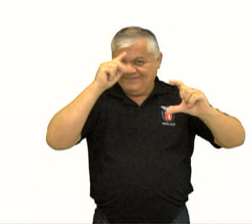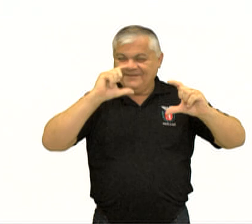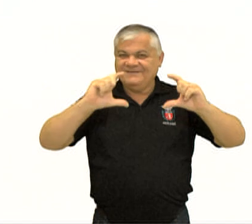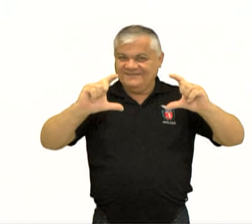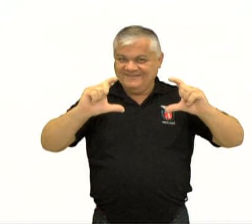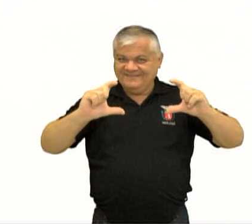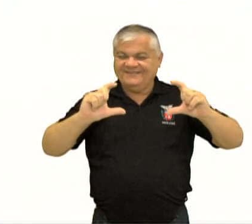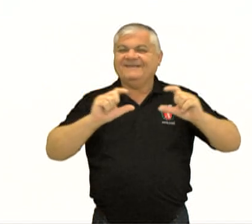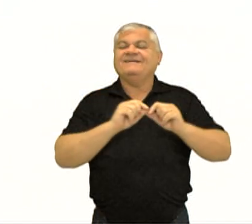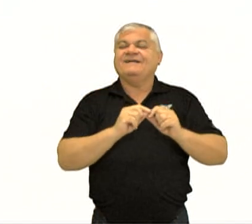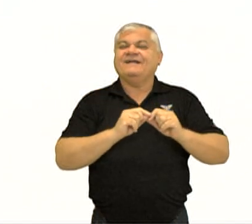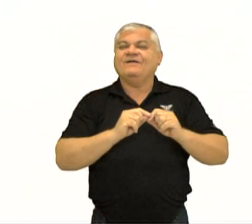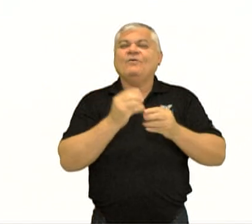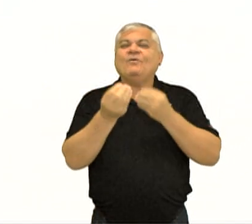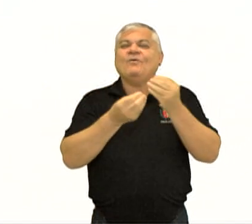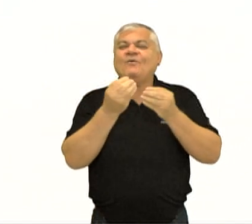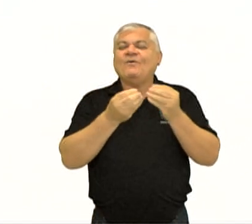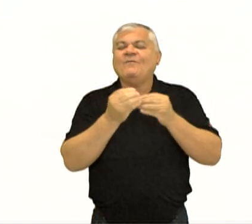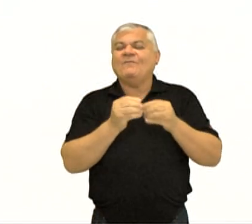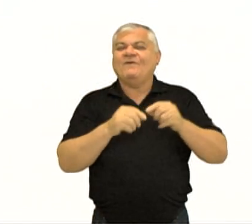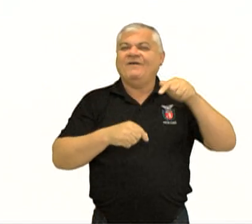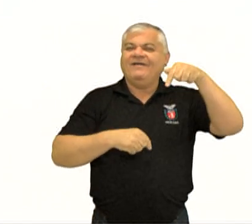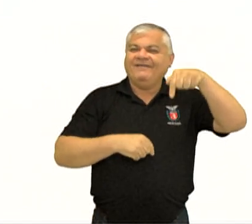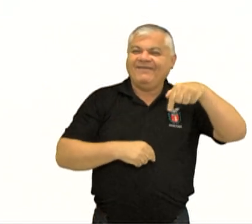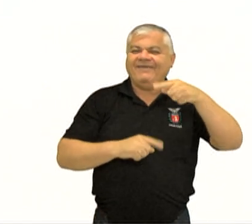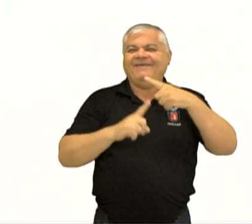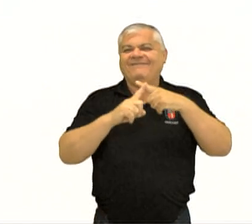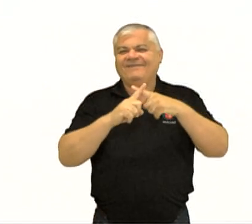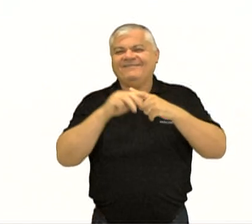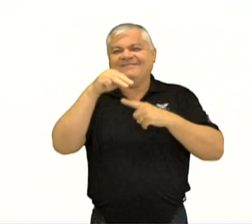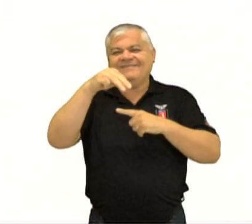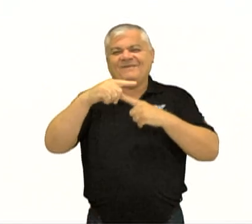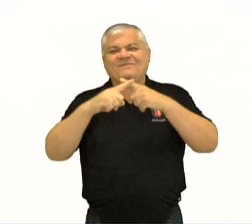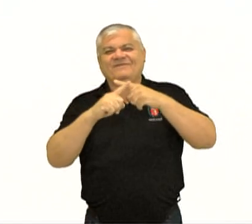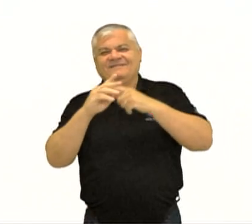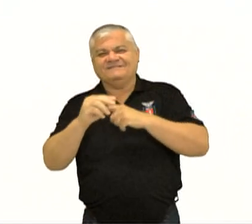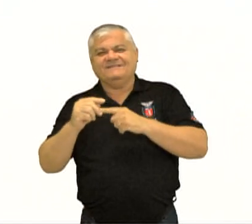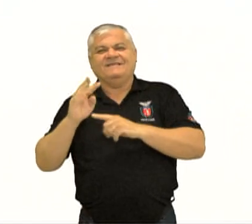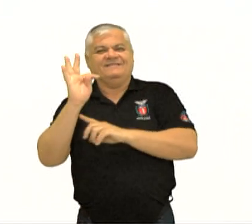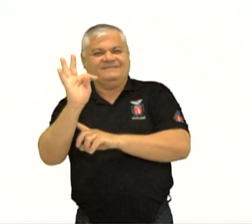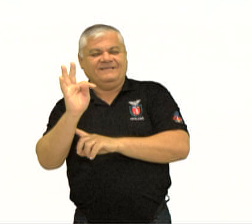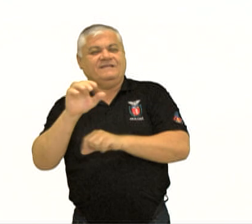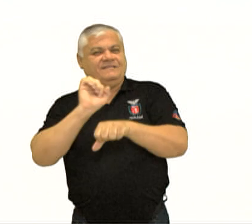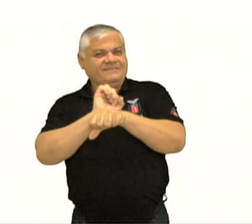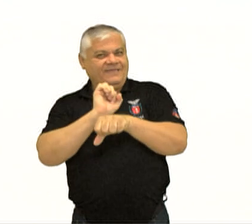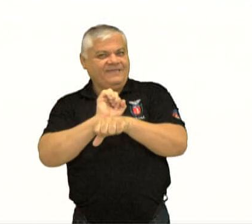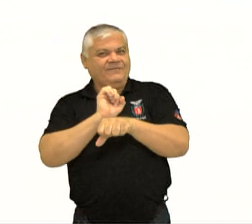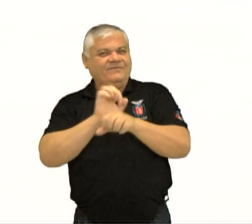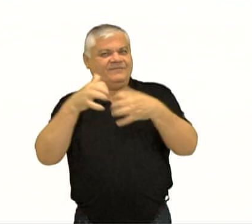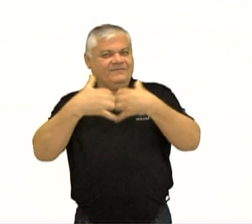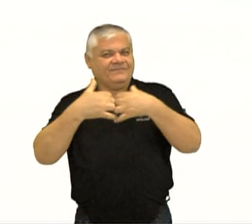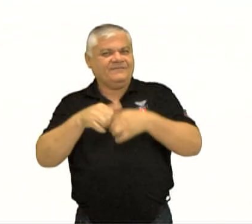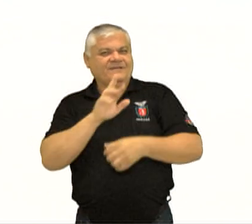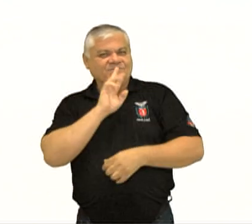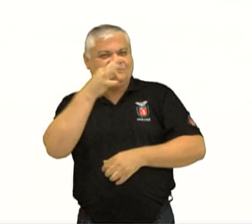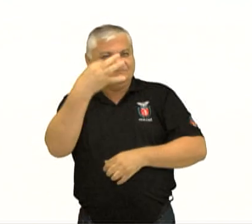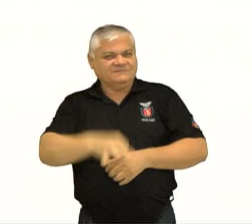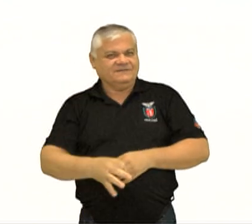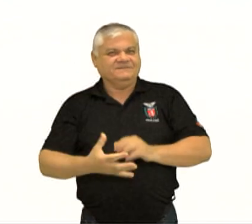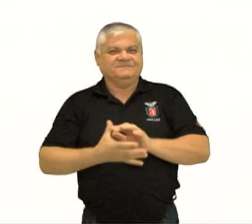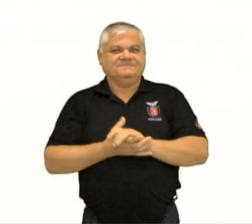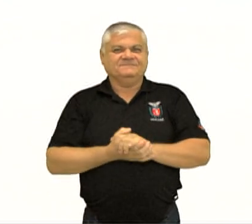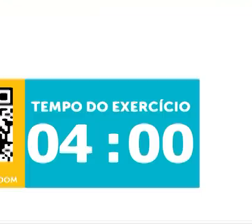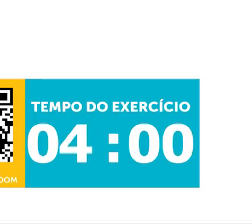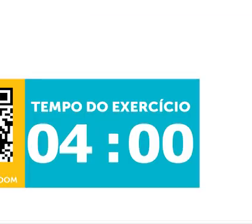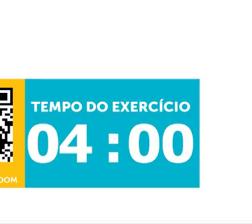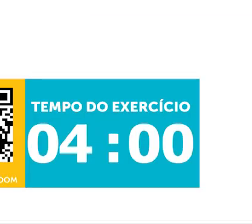princípio das trocas de calor e pense no calor sensível. E você terá um tempo. E eu espero que você acerte esse exercício.